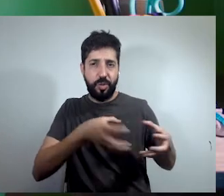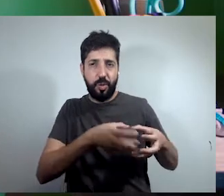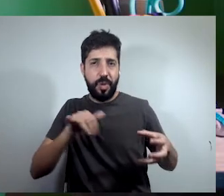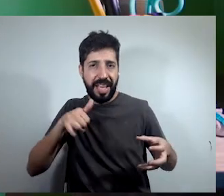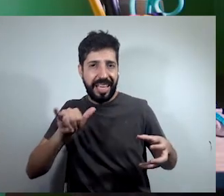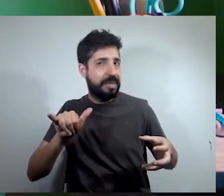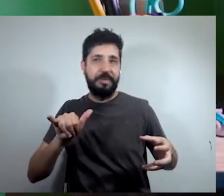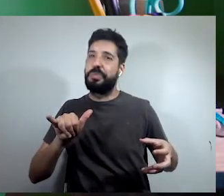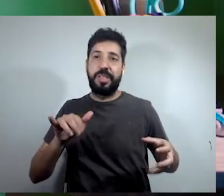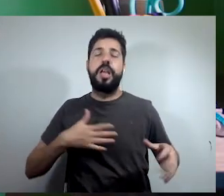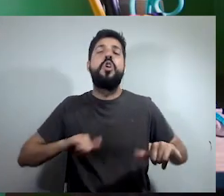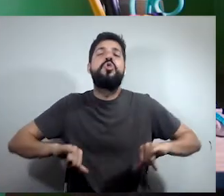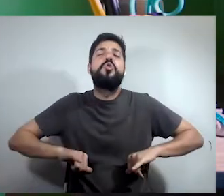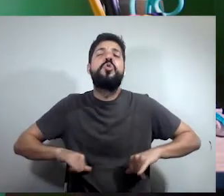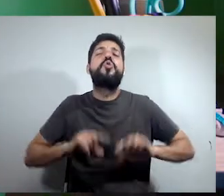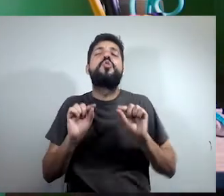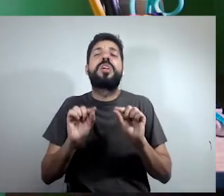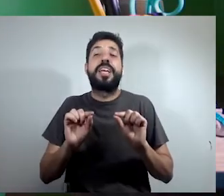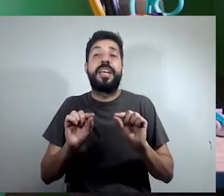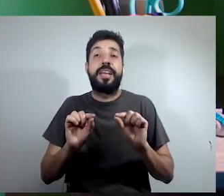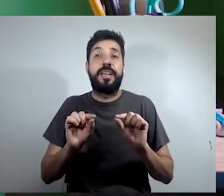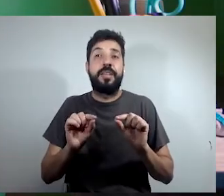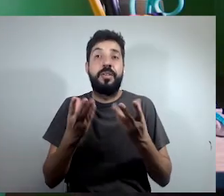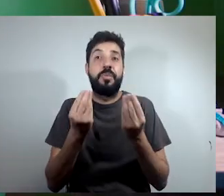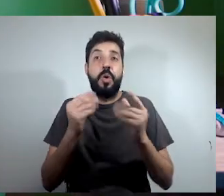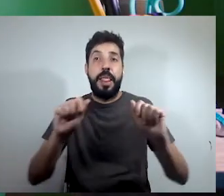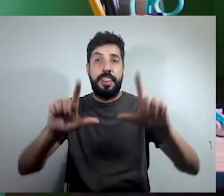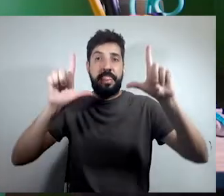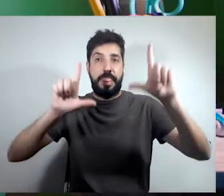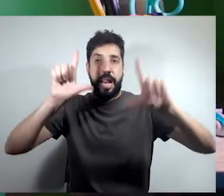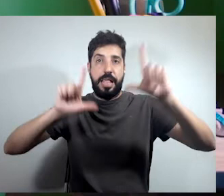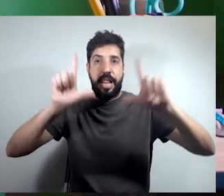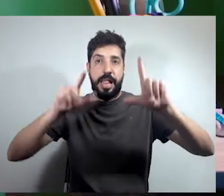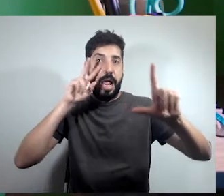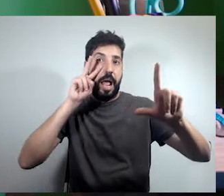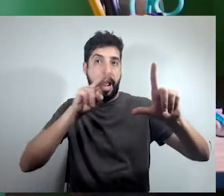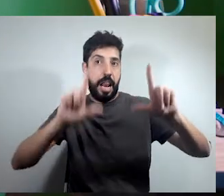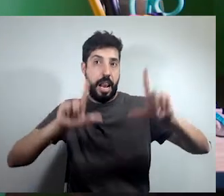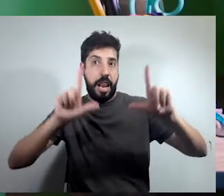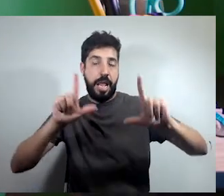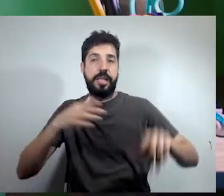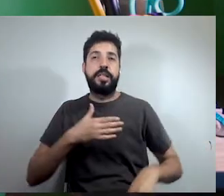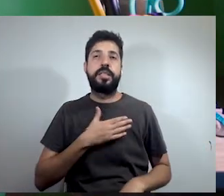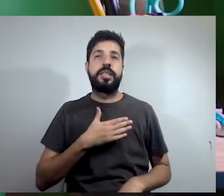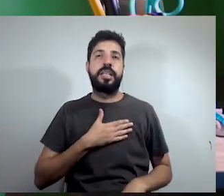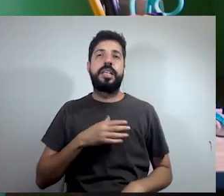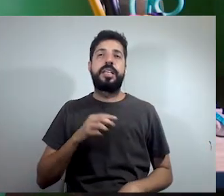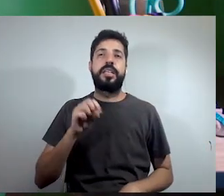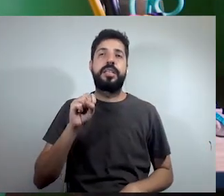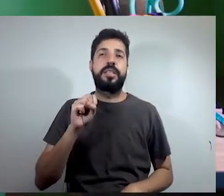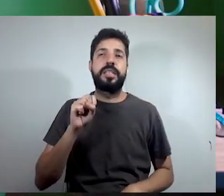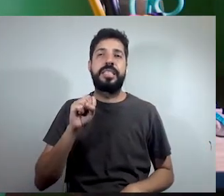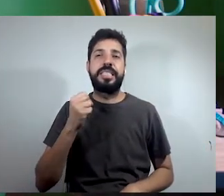das coisas que eu sofro é de excesso de tela. Sim, eu tenho um síndrome de